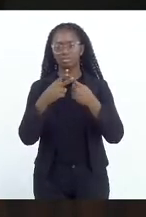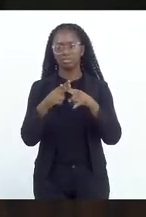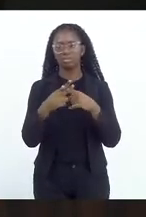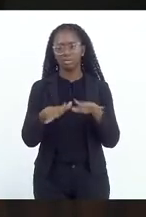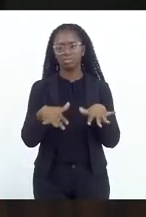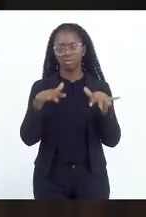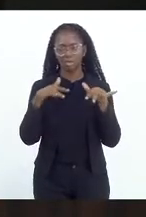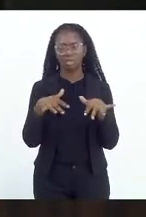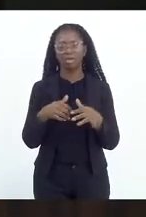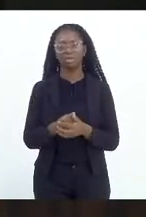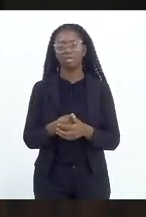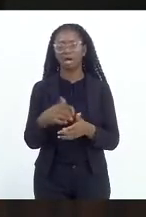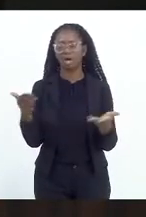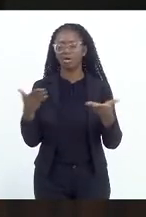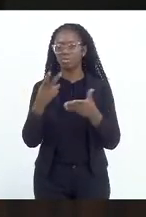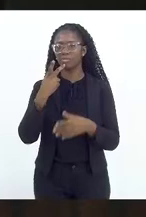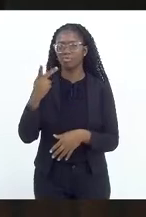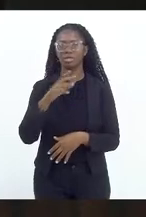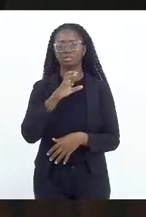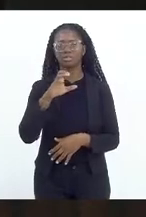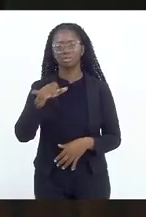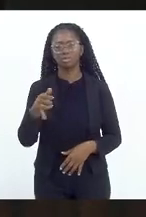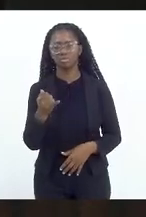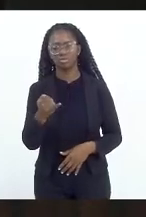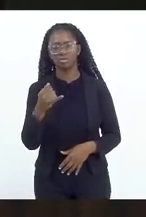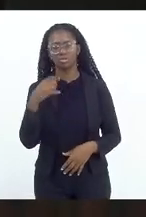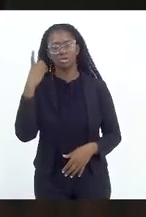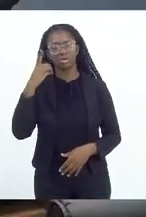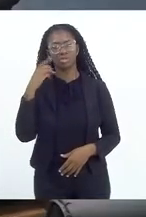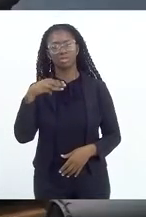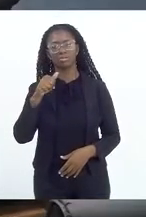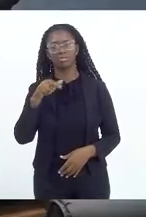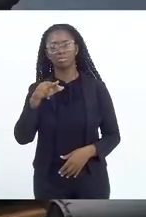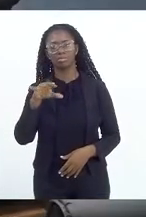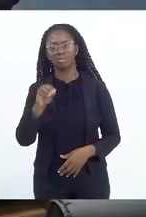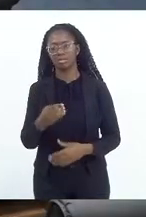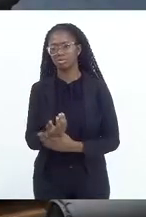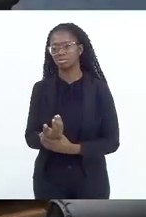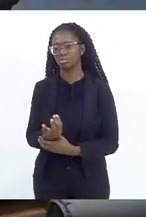plenário. Para emitir parecer pela CCJ, deputado Márcio Pacheco.